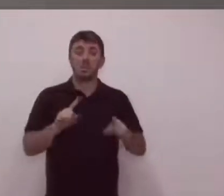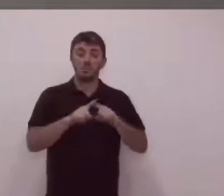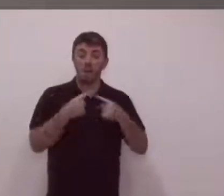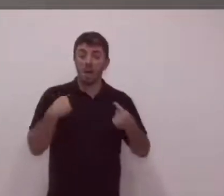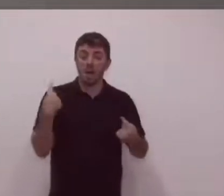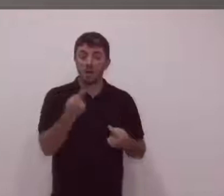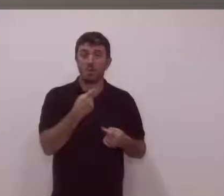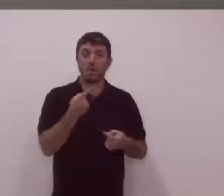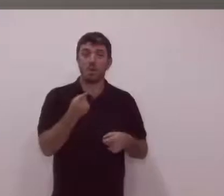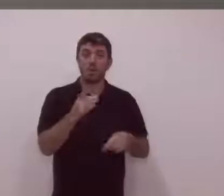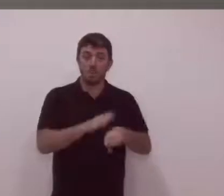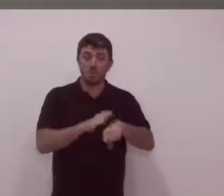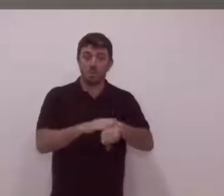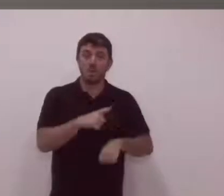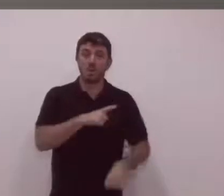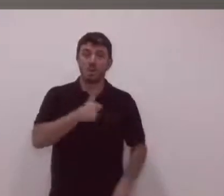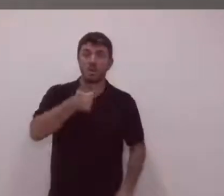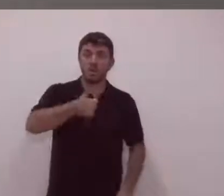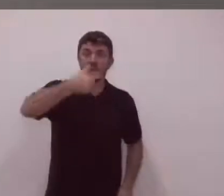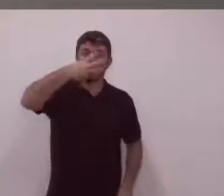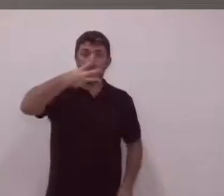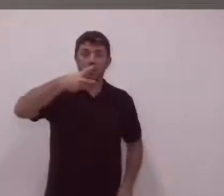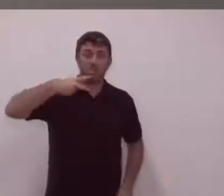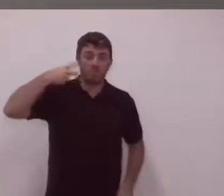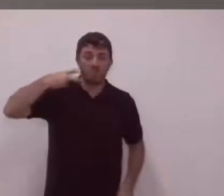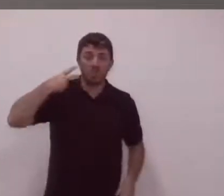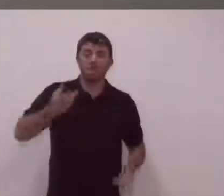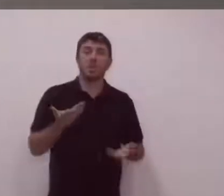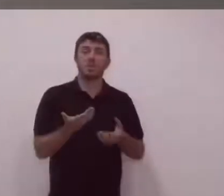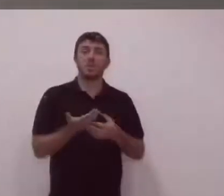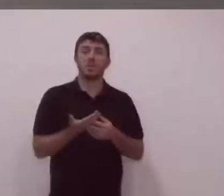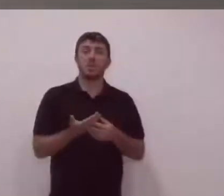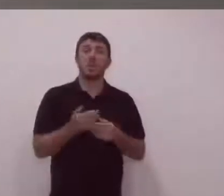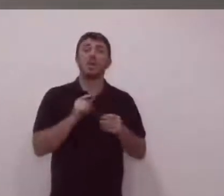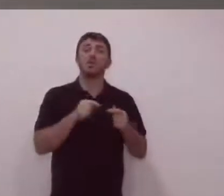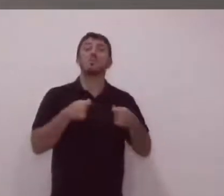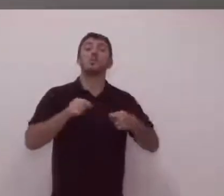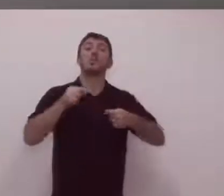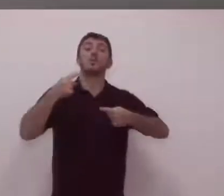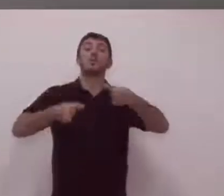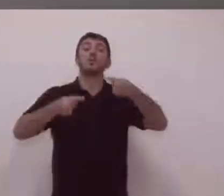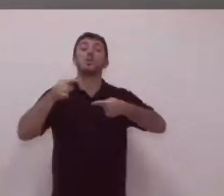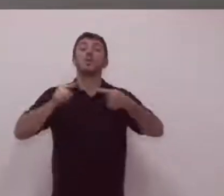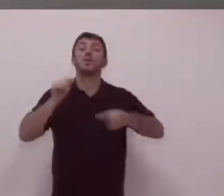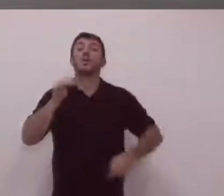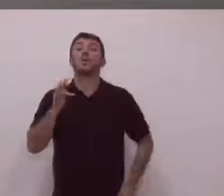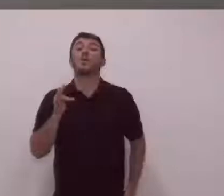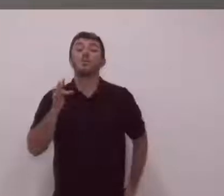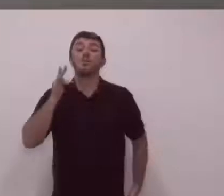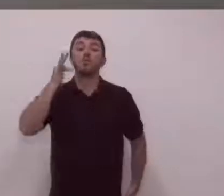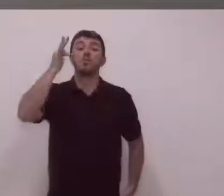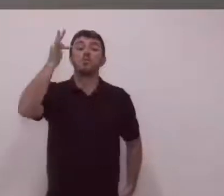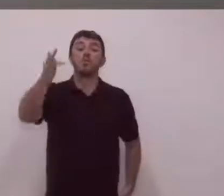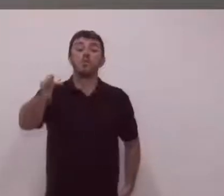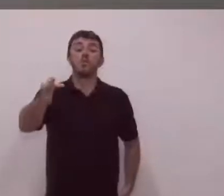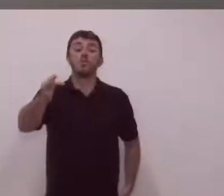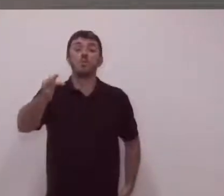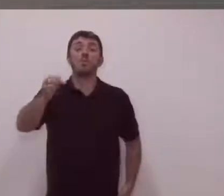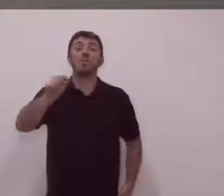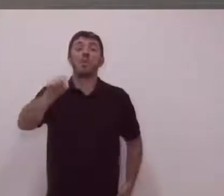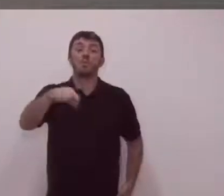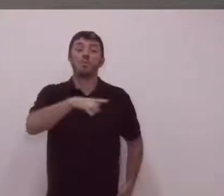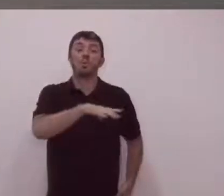nesse exato momento discutindo o que será de vinhedo nos próximos anos em relação a segurança